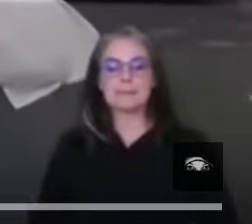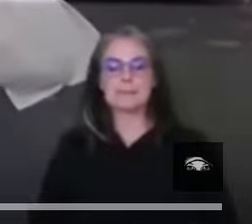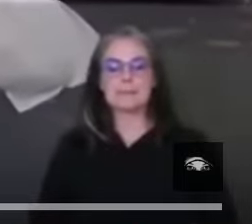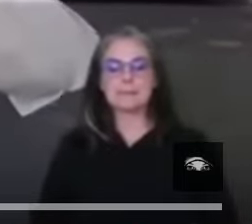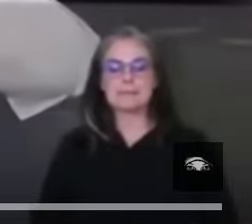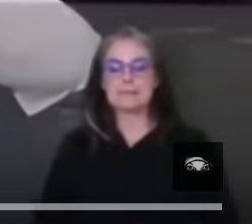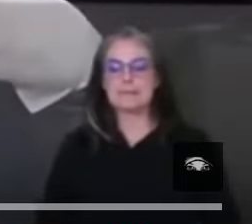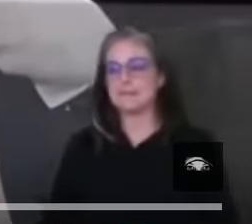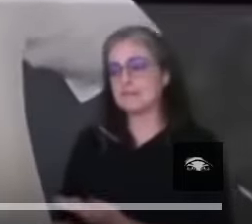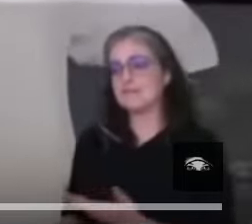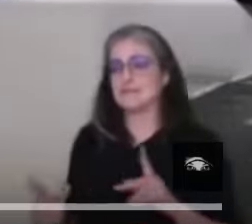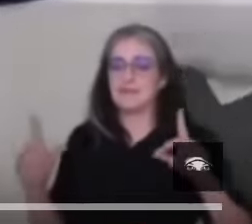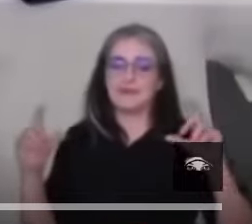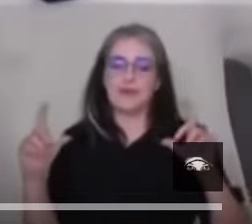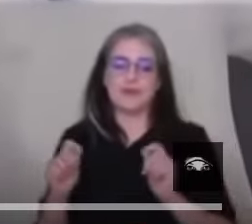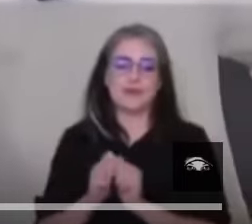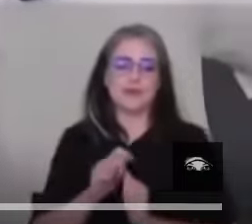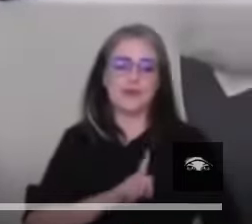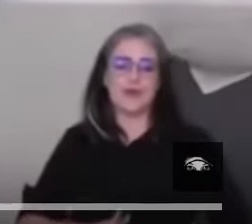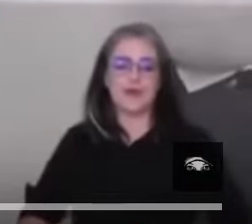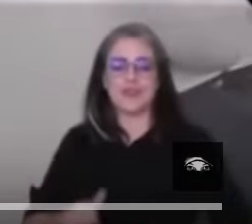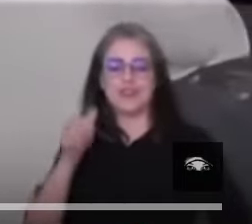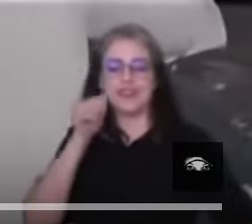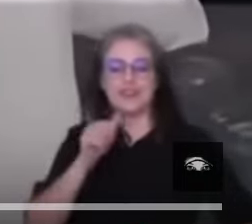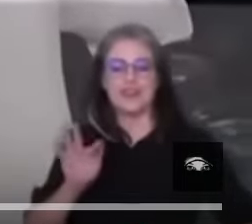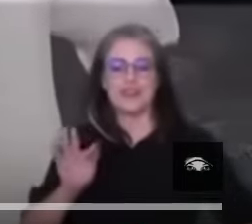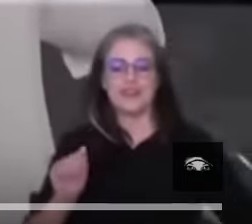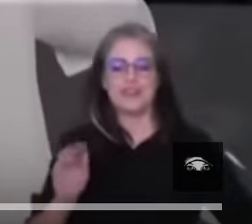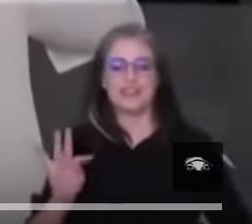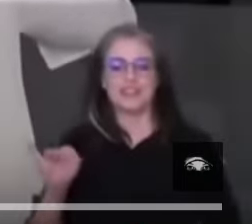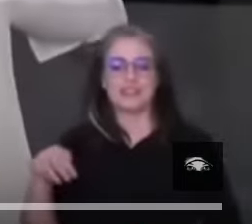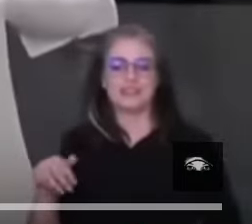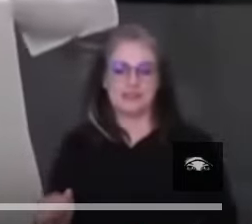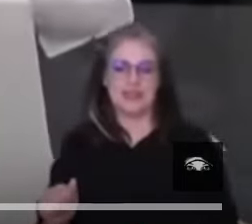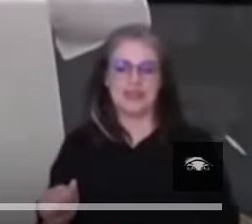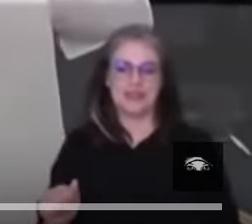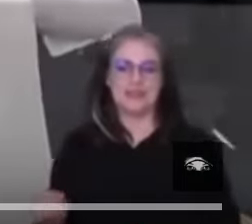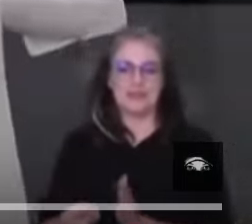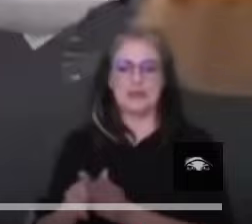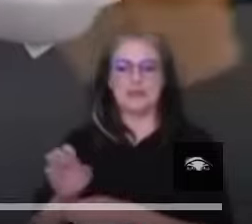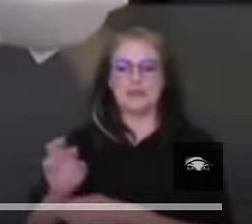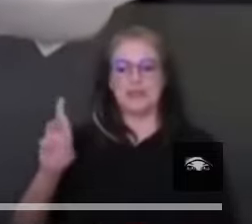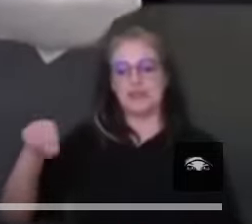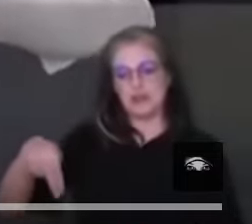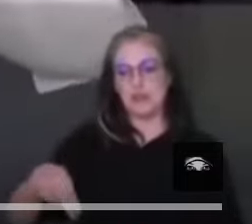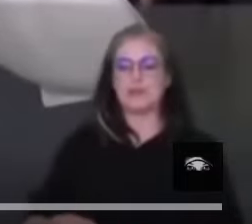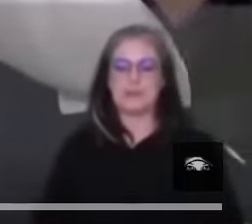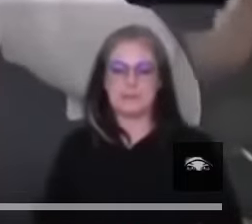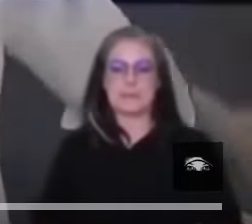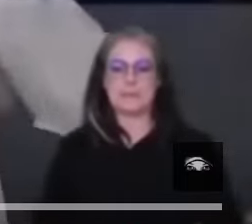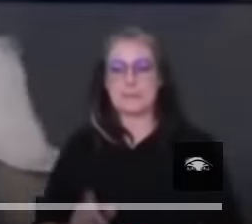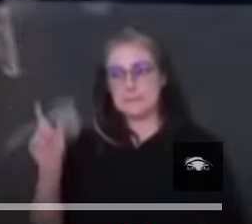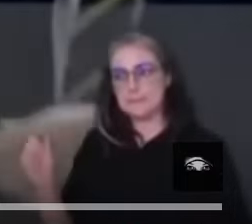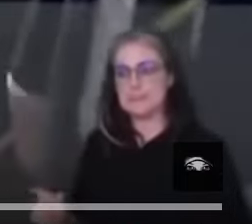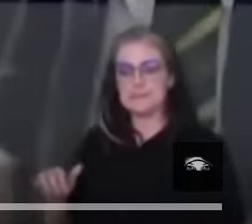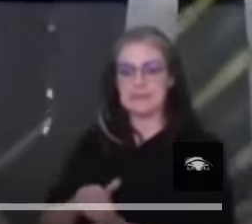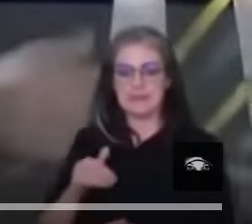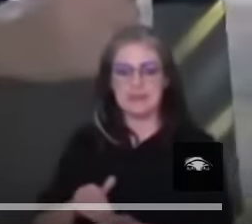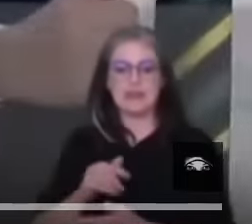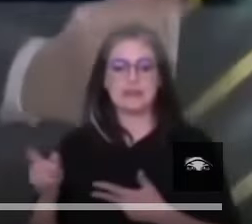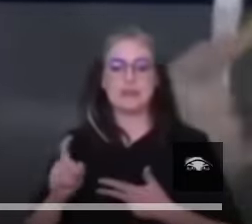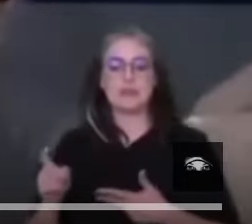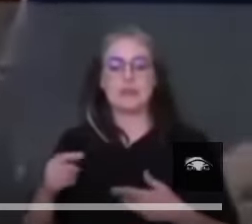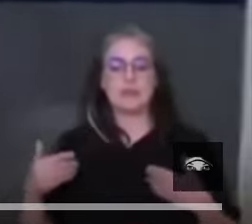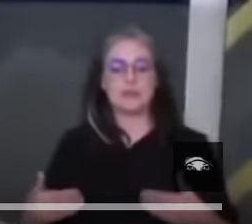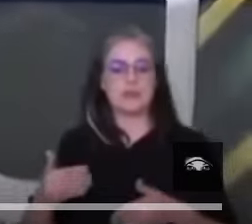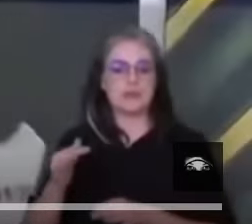uma foto aqui com a governadora Fátima Bezerra, do Rio Grande do Norte, que veio dar um abraço nele, Ricardo Capelli, secretário executivo do Ministério da Justiça,